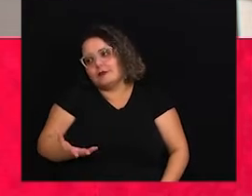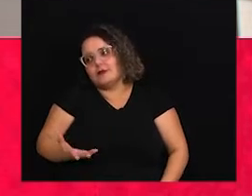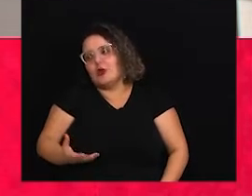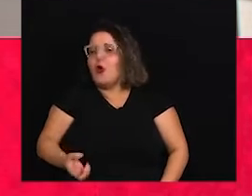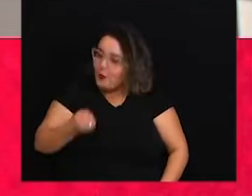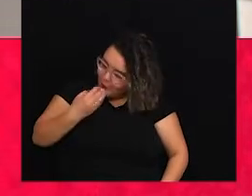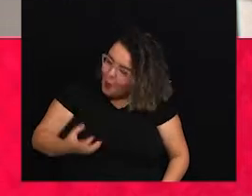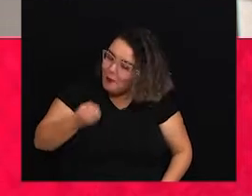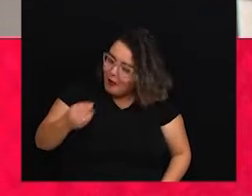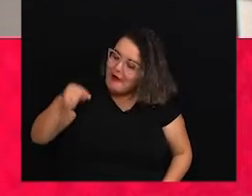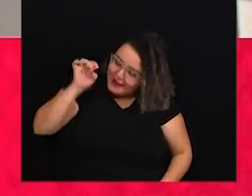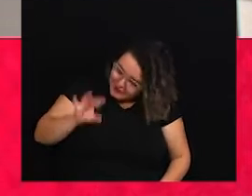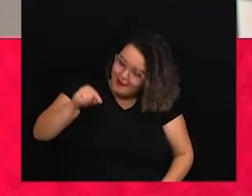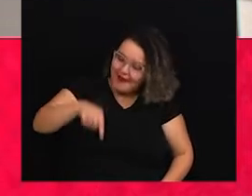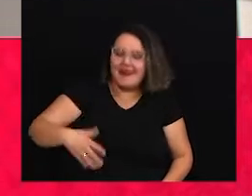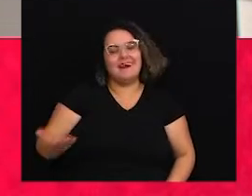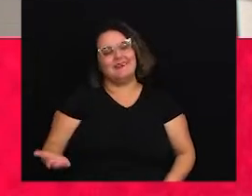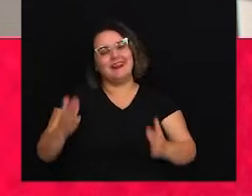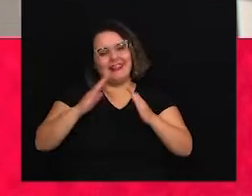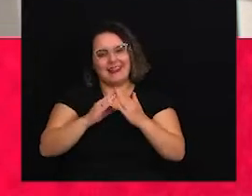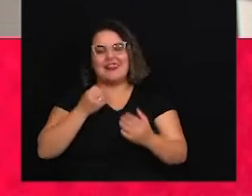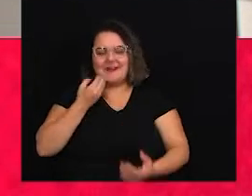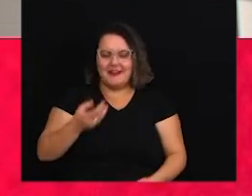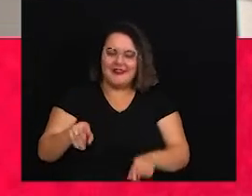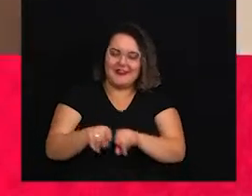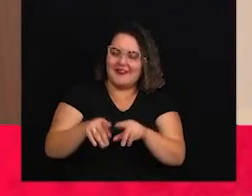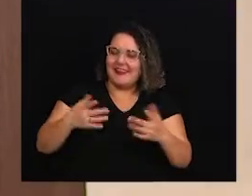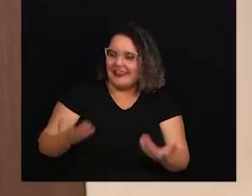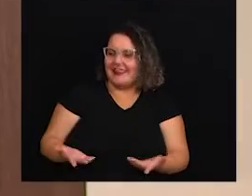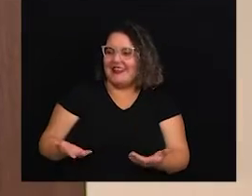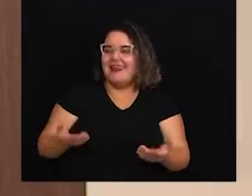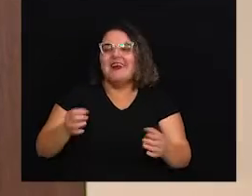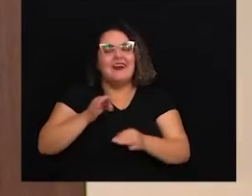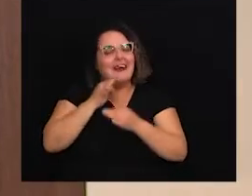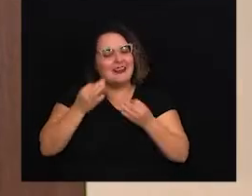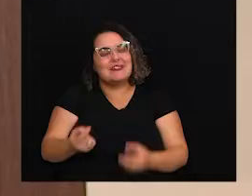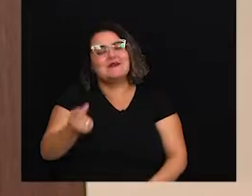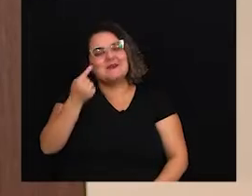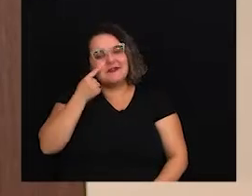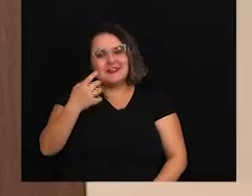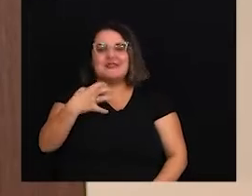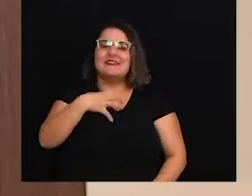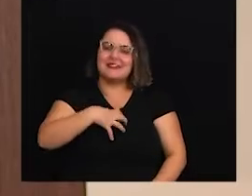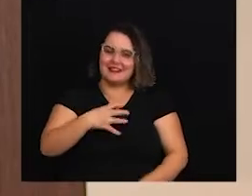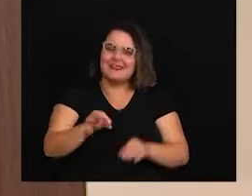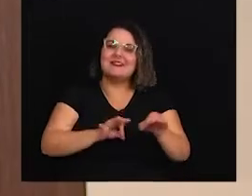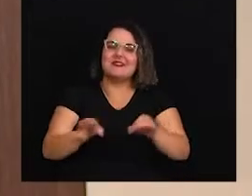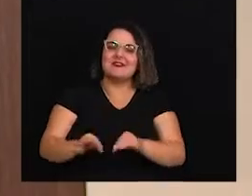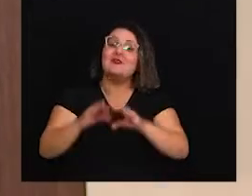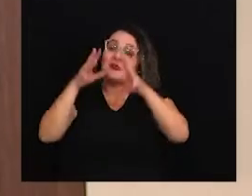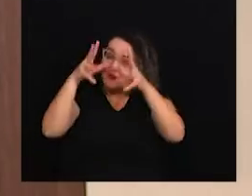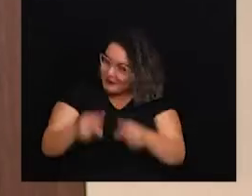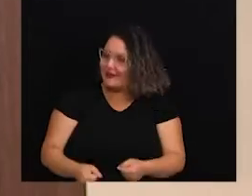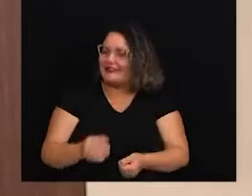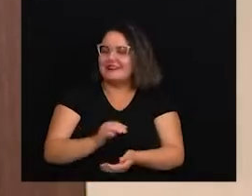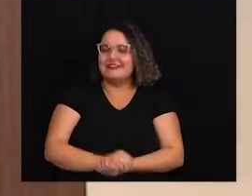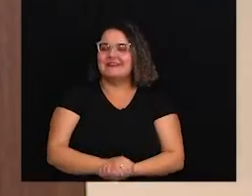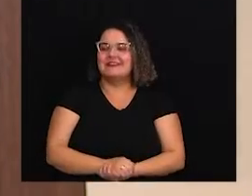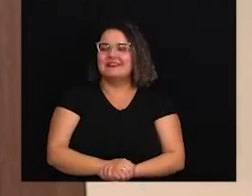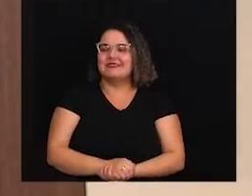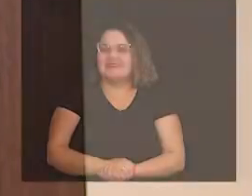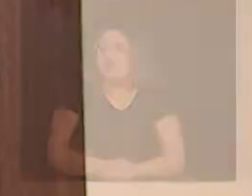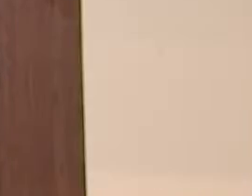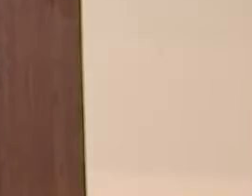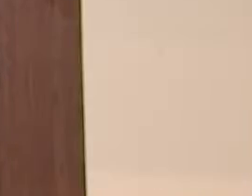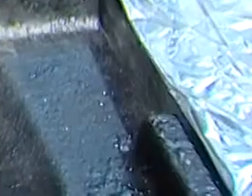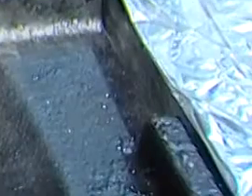não. Bom é só aqui, né? Mas em casa vai ficar bom também. Tá ótimo. Então agora, gente, confira aí um modo de preparo na